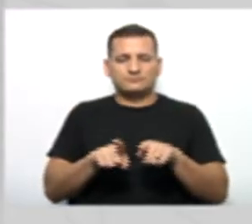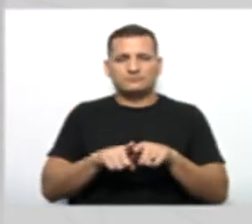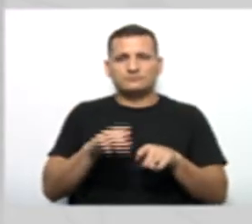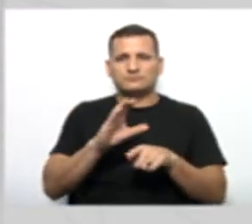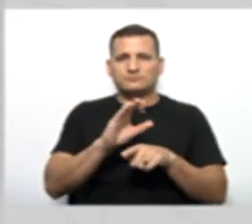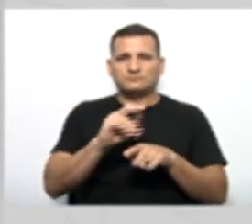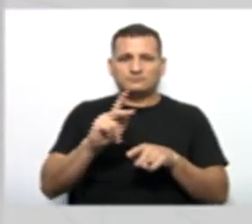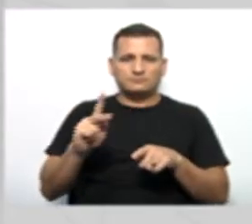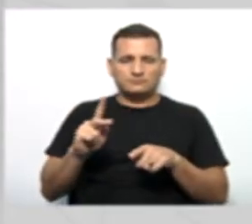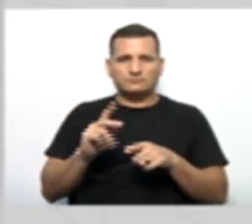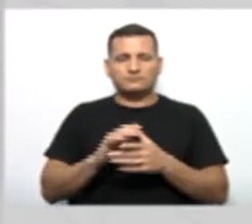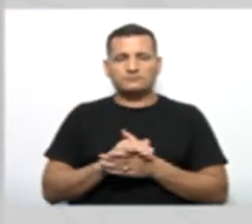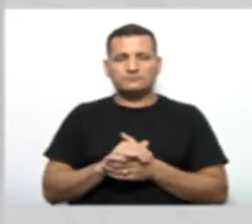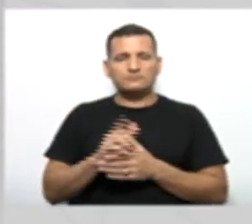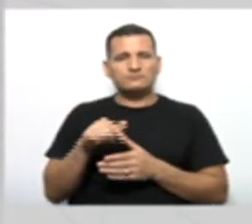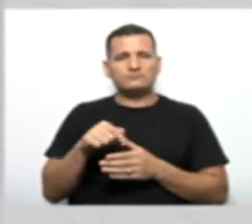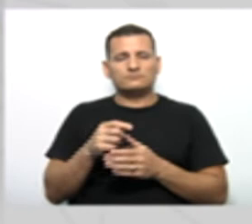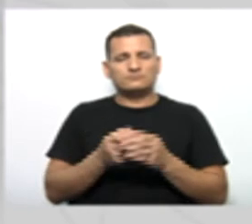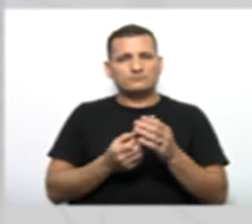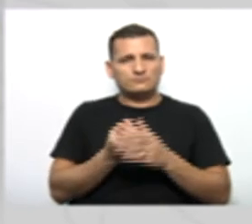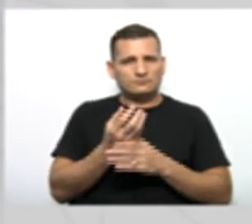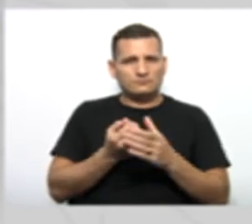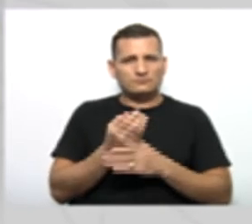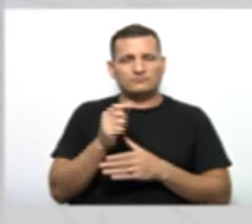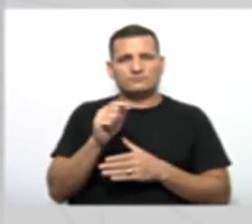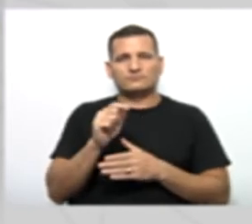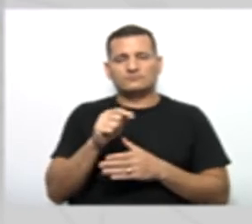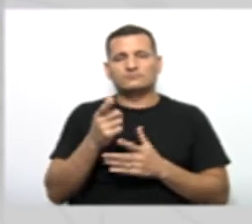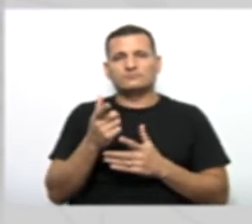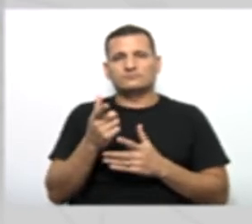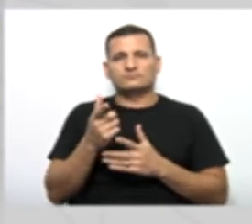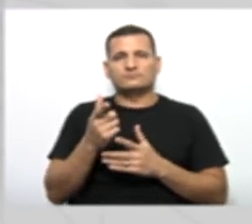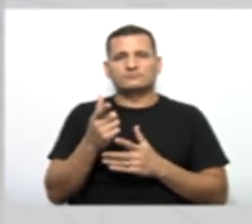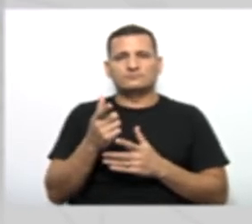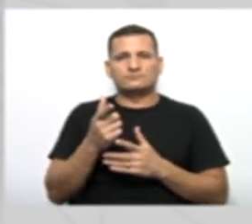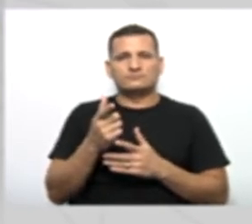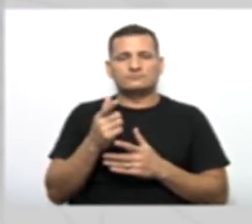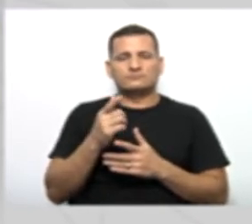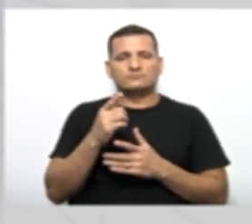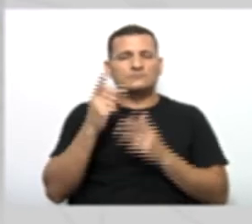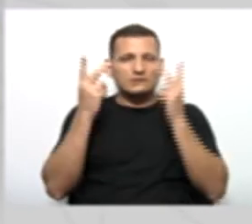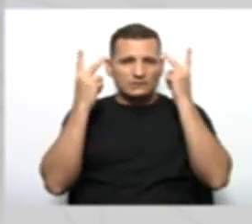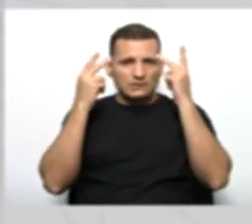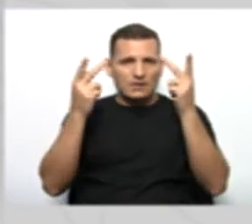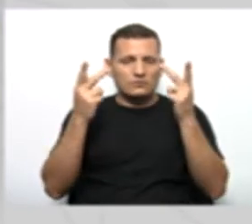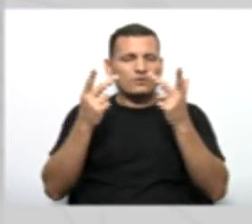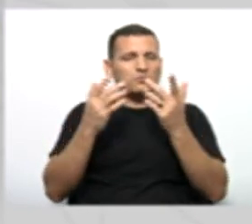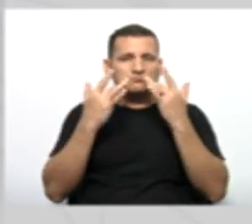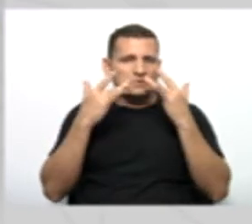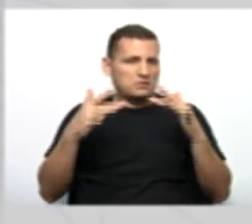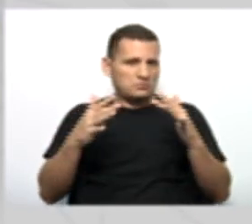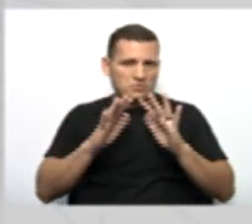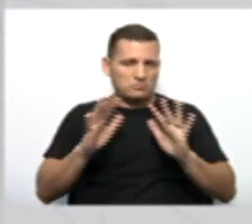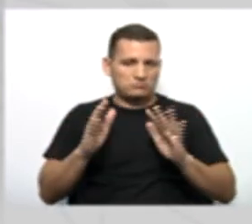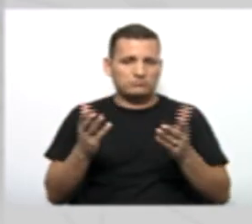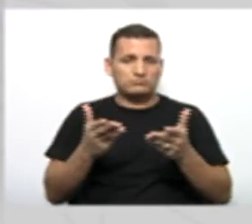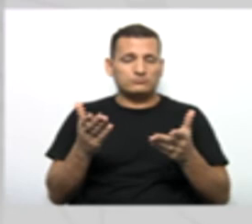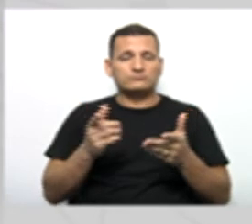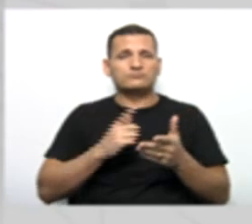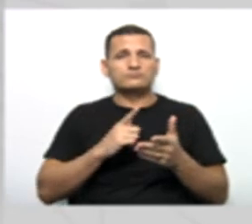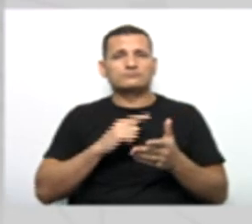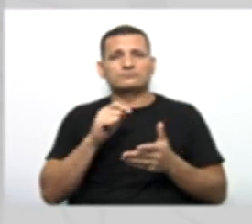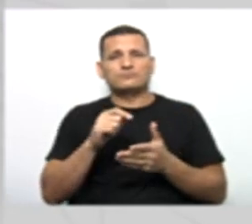mais é produzir produtos orgânicos. Podemos ter, por exemplo, hoje está muito em voga o consumo